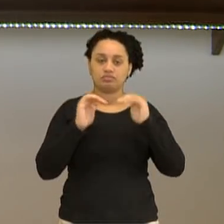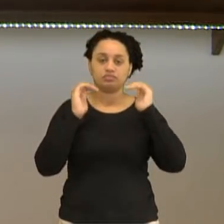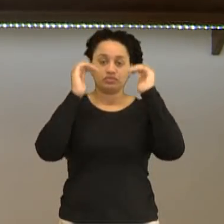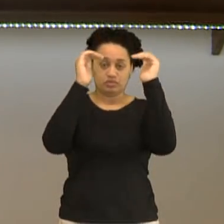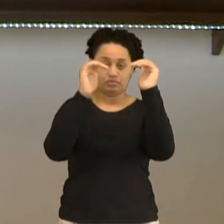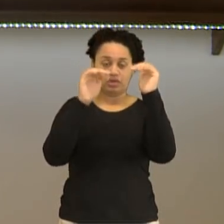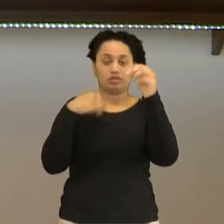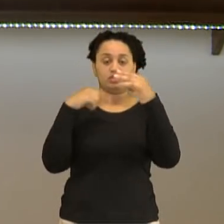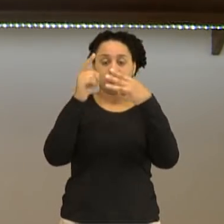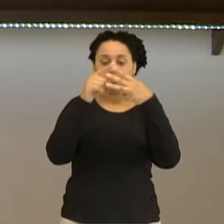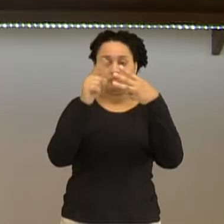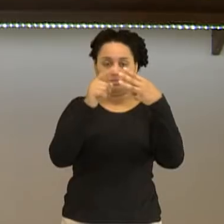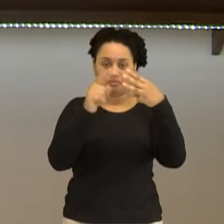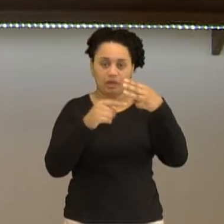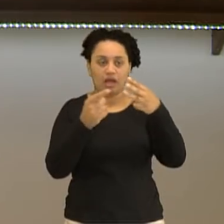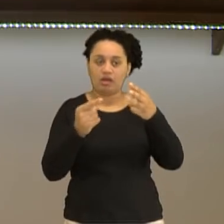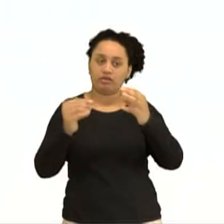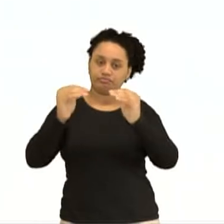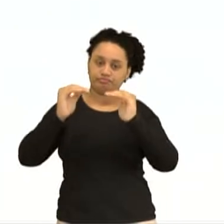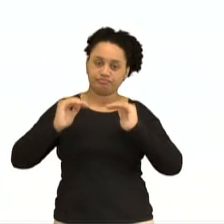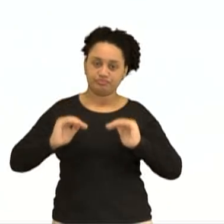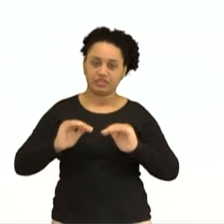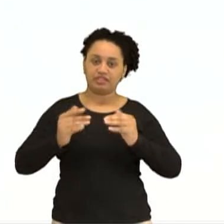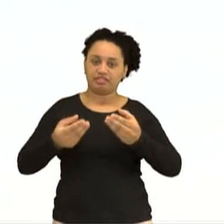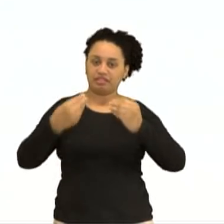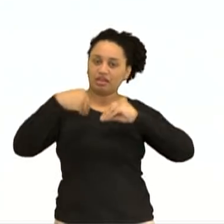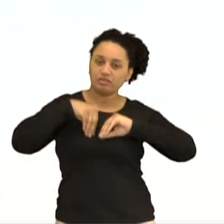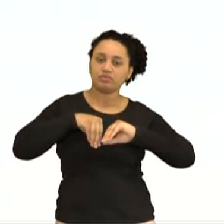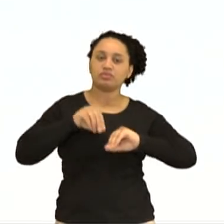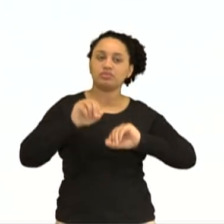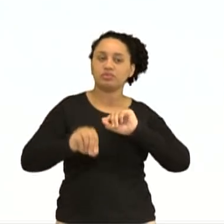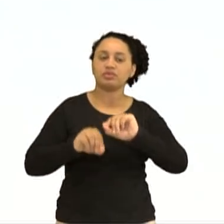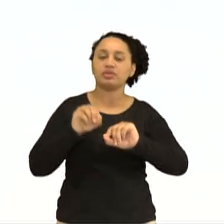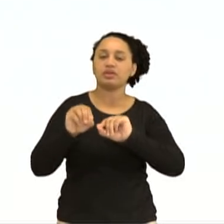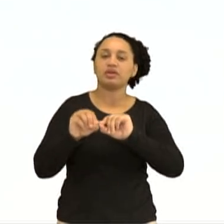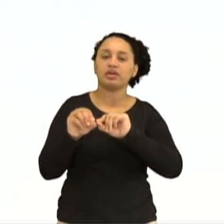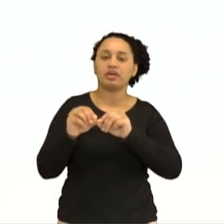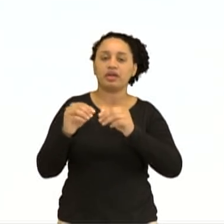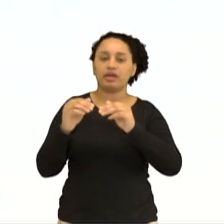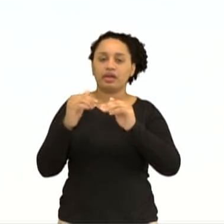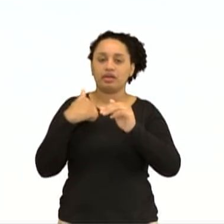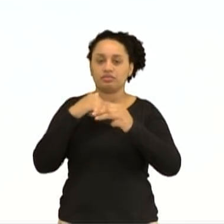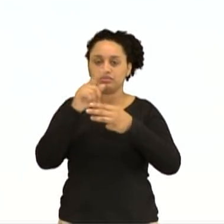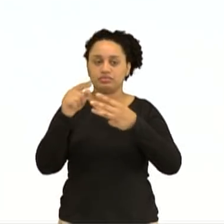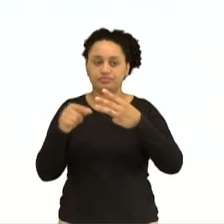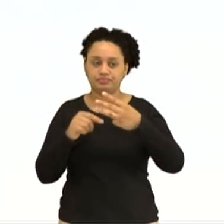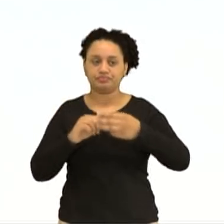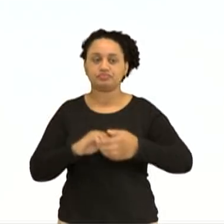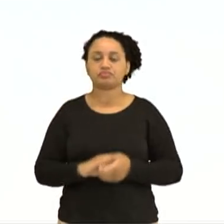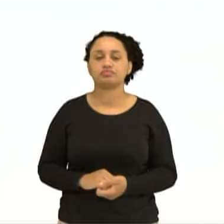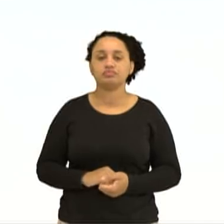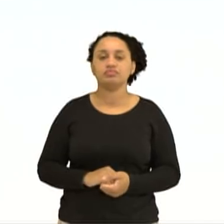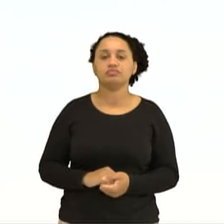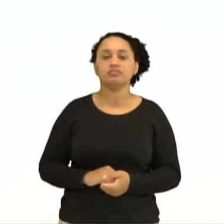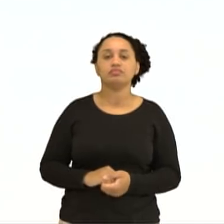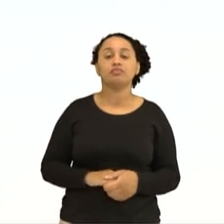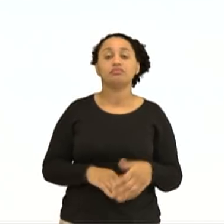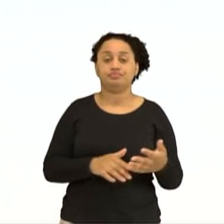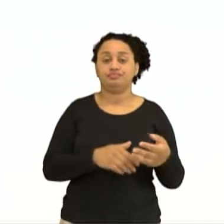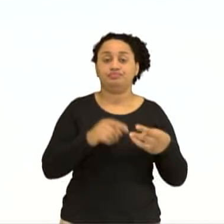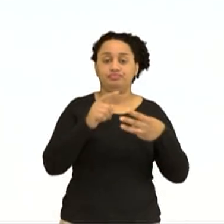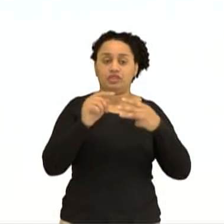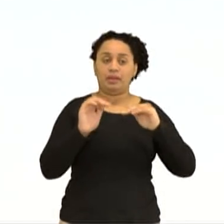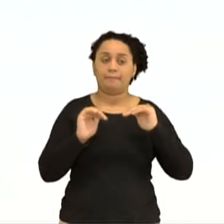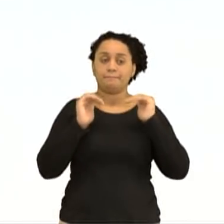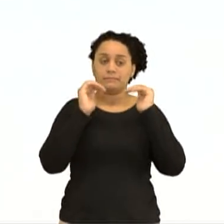superiores, vias aéreas inferiores. Nas vias aéreas superiores e parte das vias